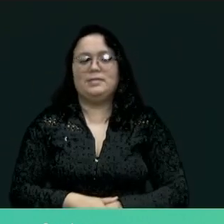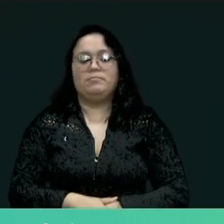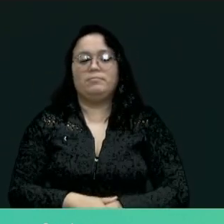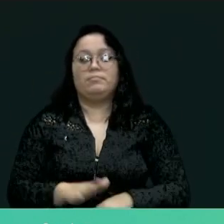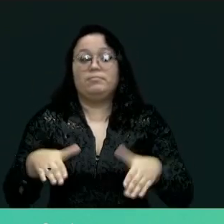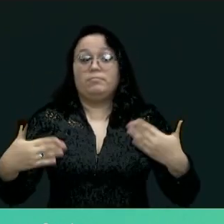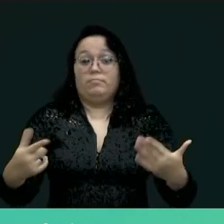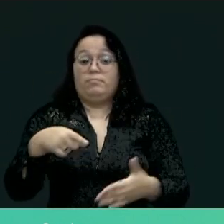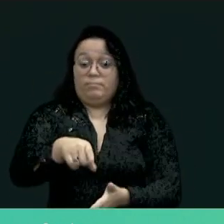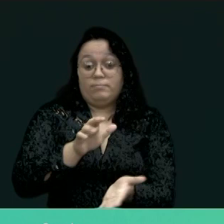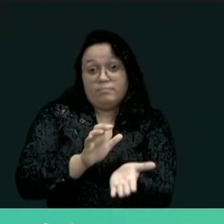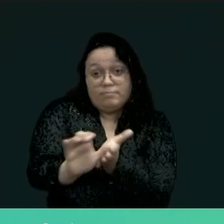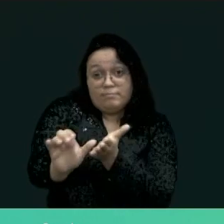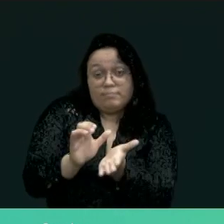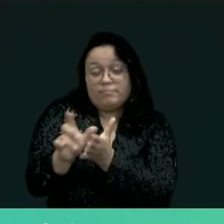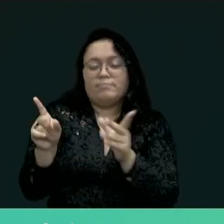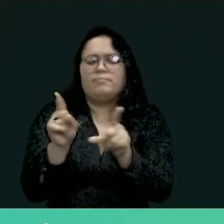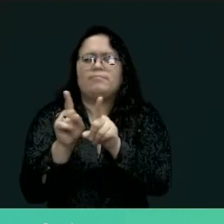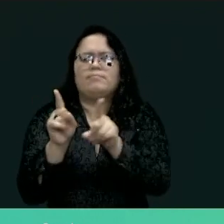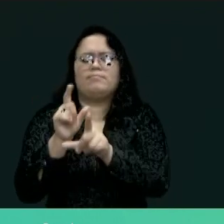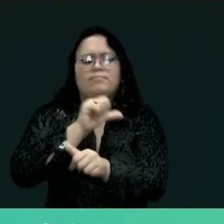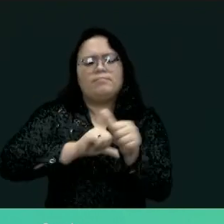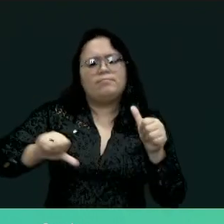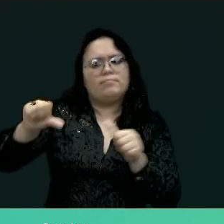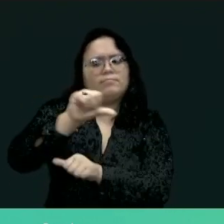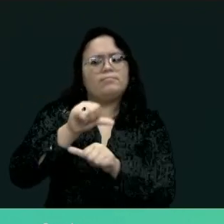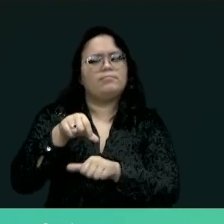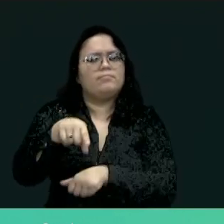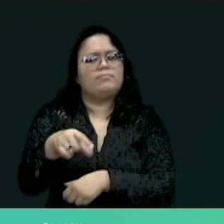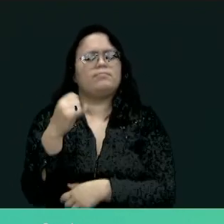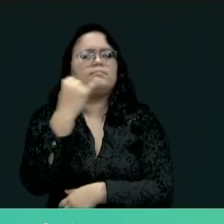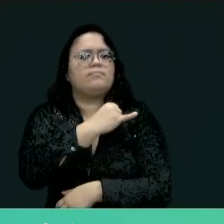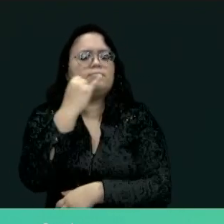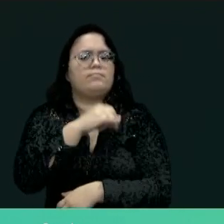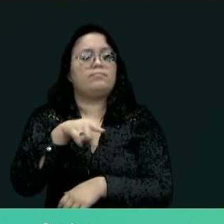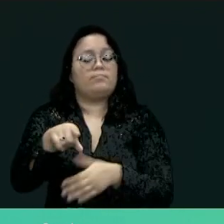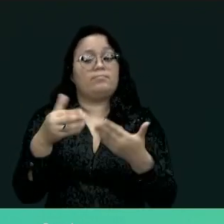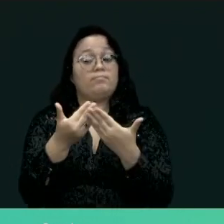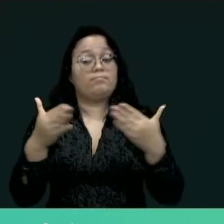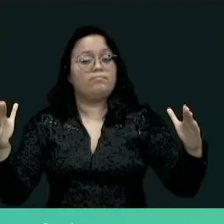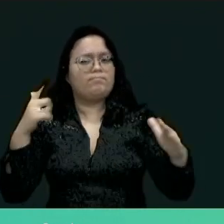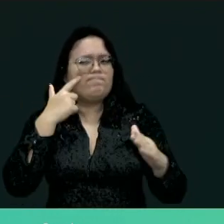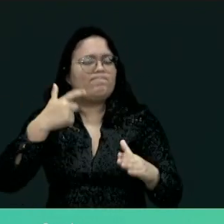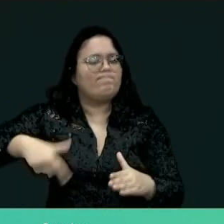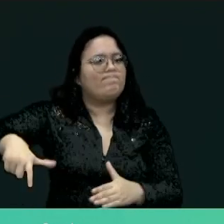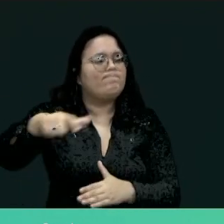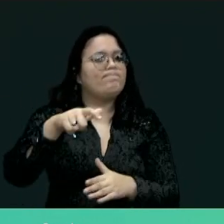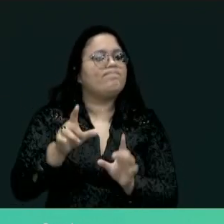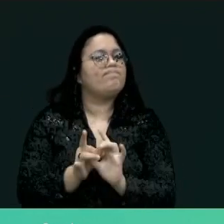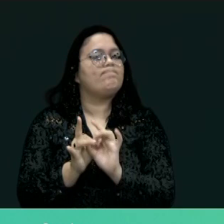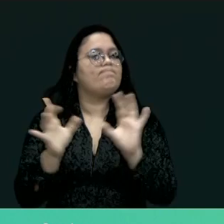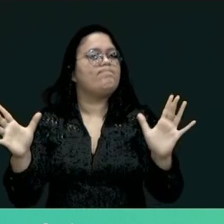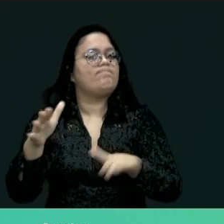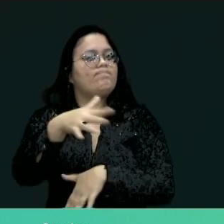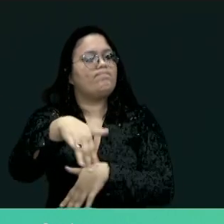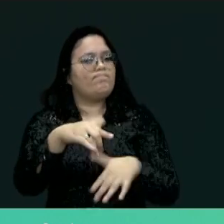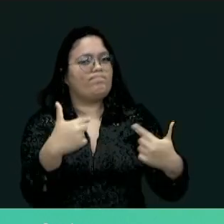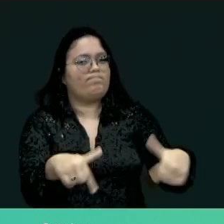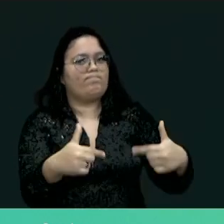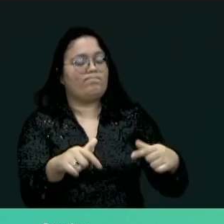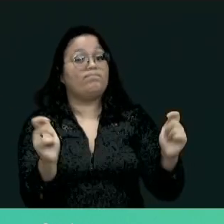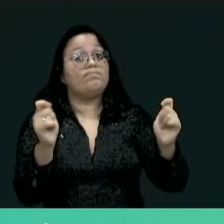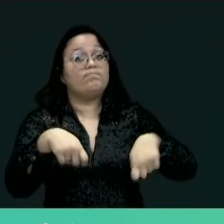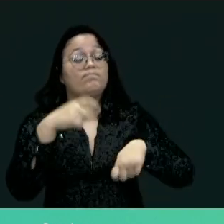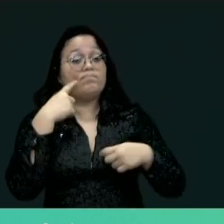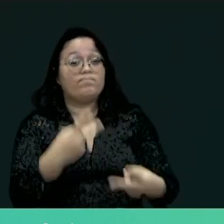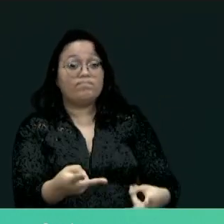Esses investimentos e essa mudança no setor elétrico, nessa abertura do mercado livre, vai trazer uma grande,